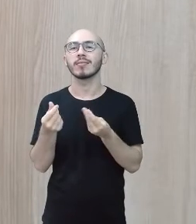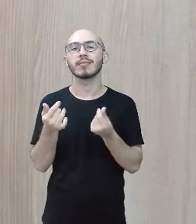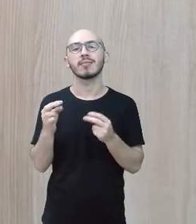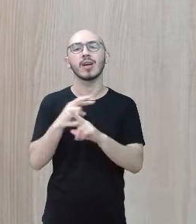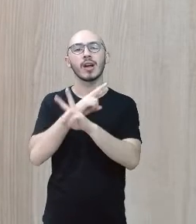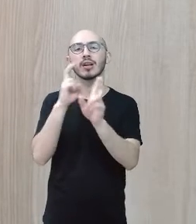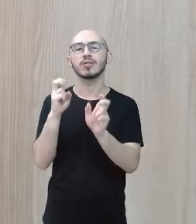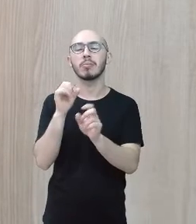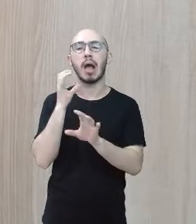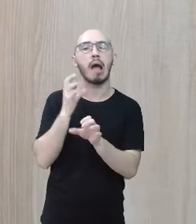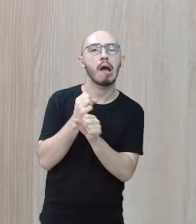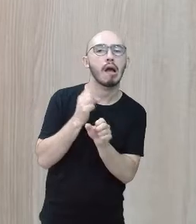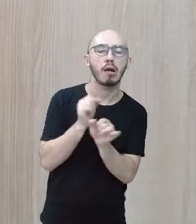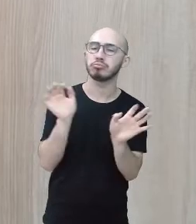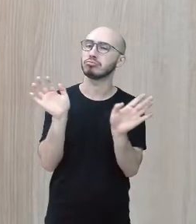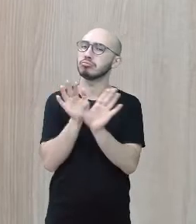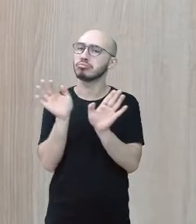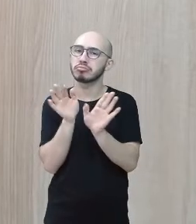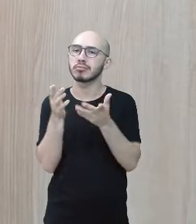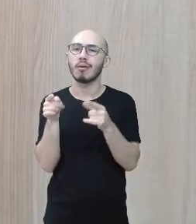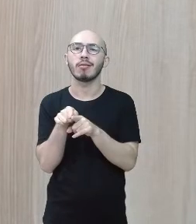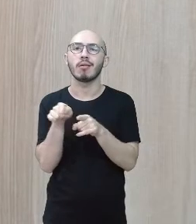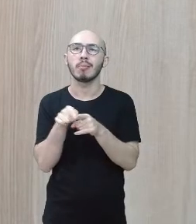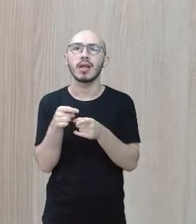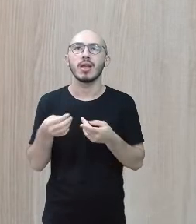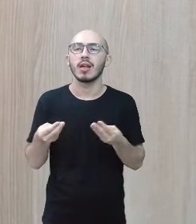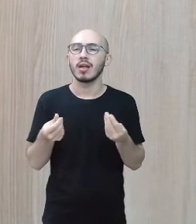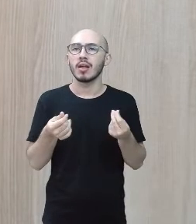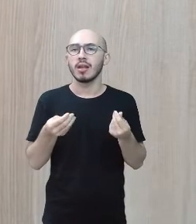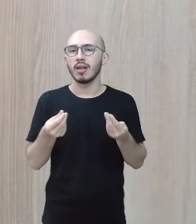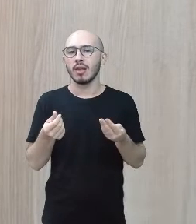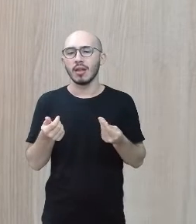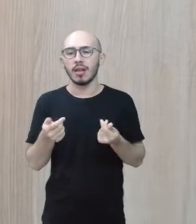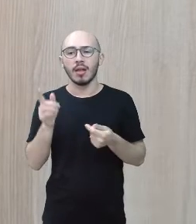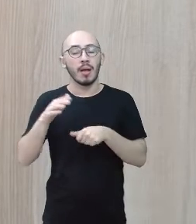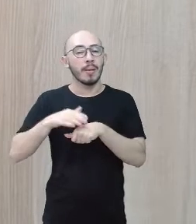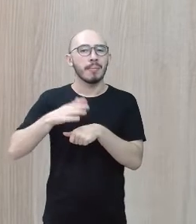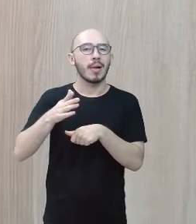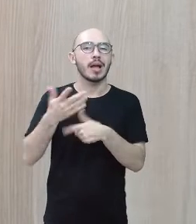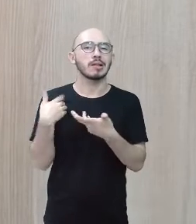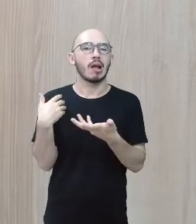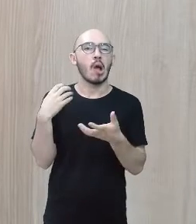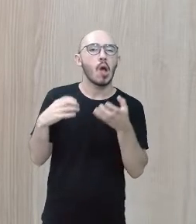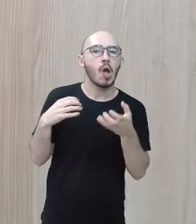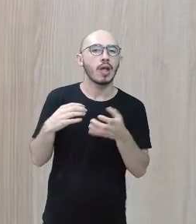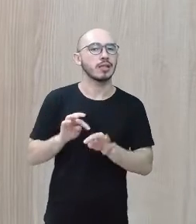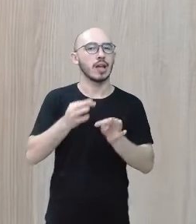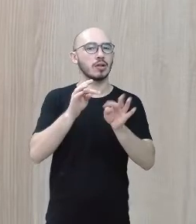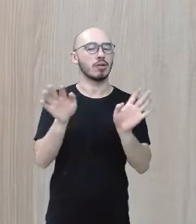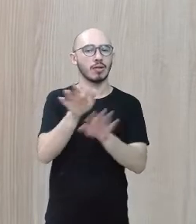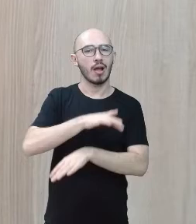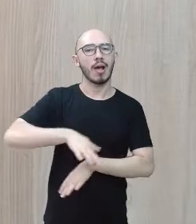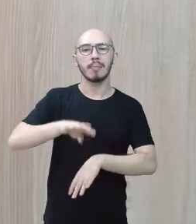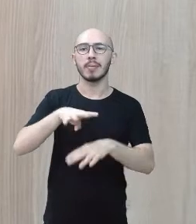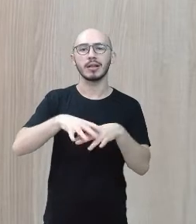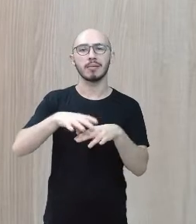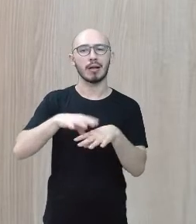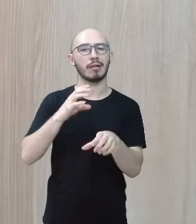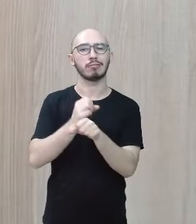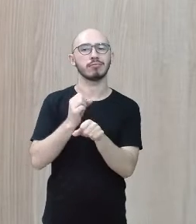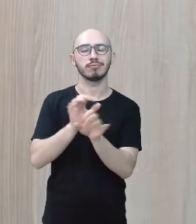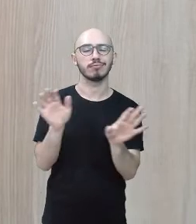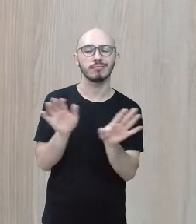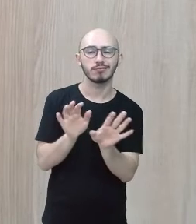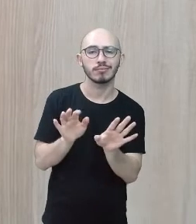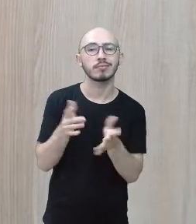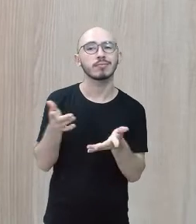de equações, né? Aquelas questões mais robotizadas da matemática. Então, quando a